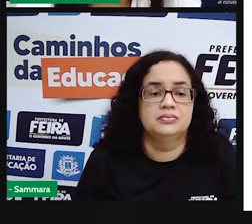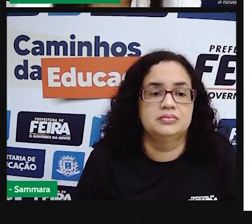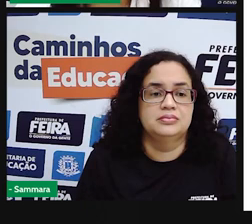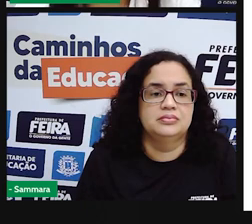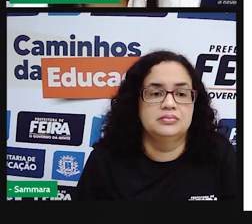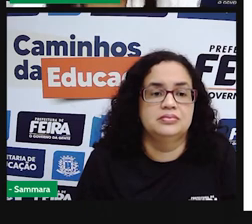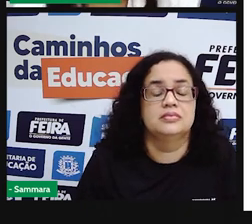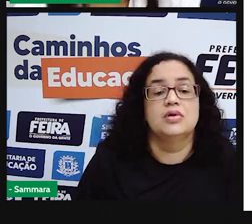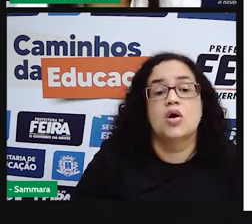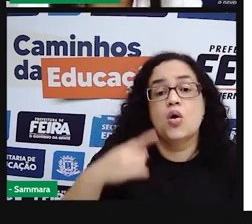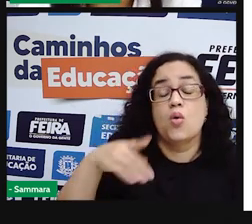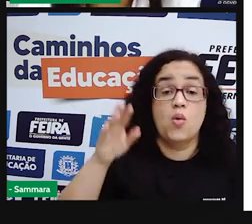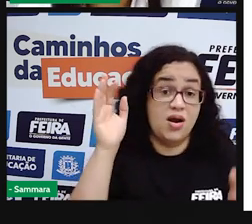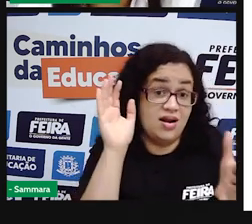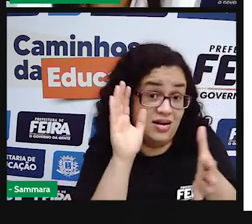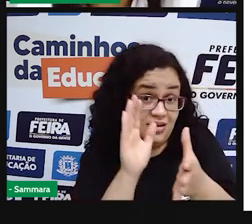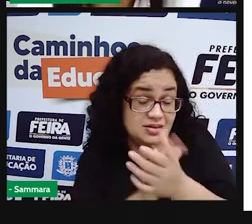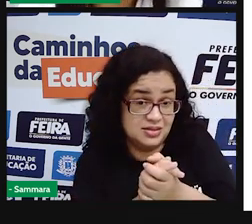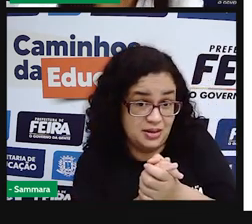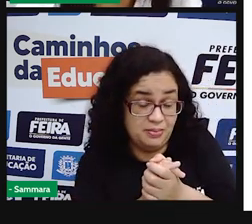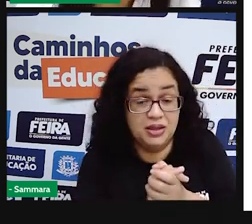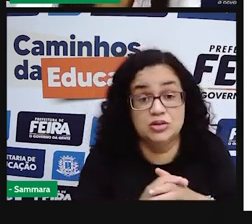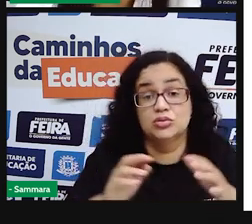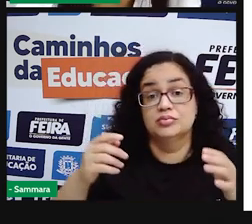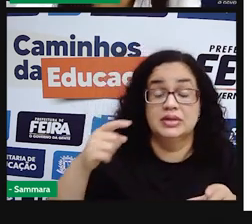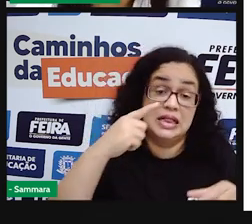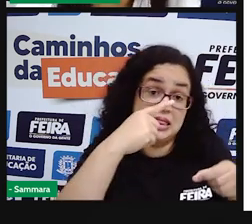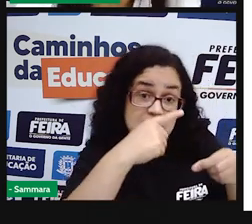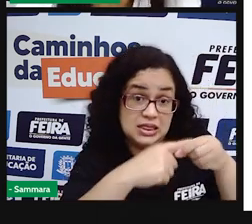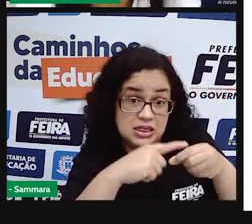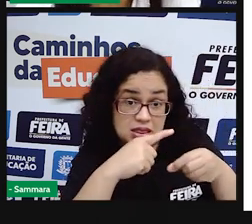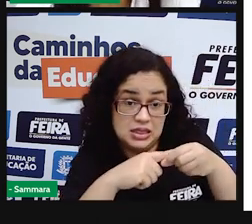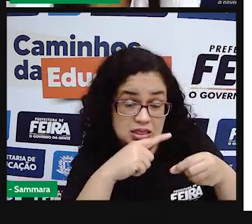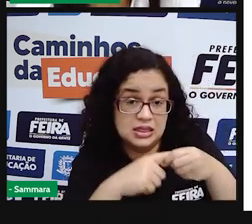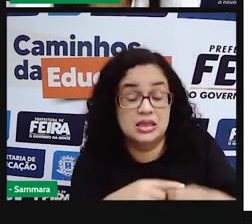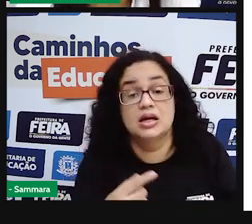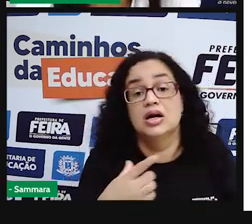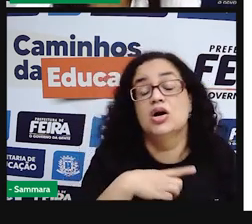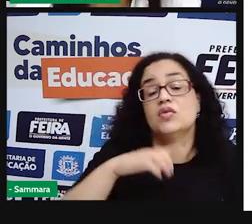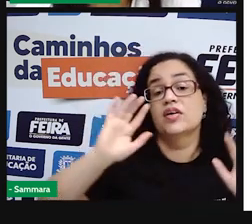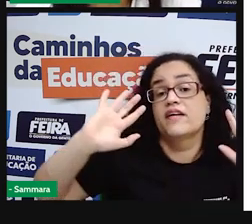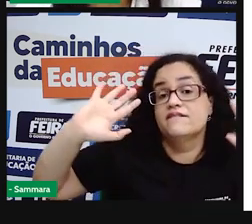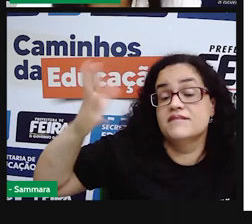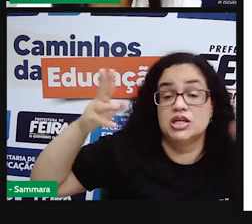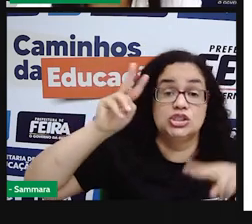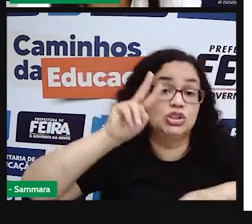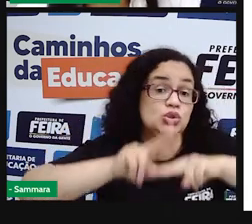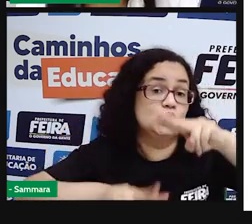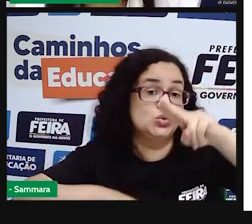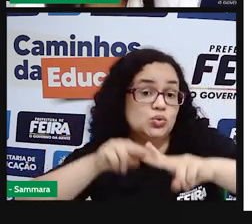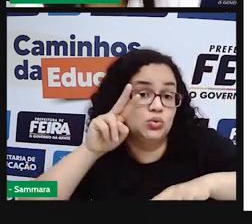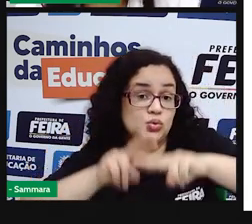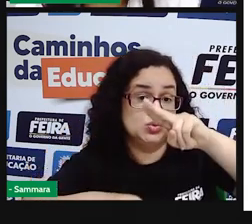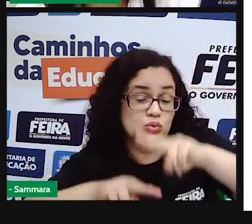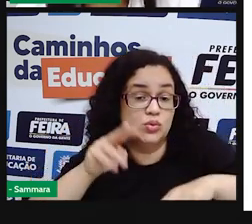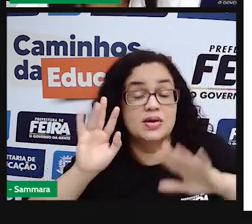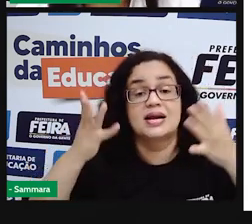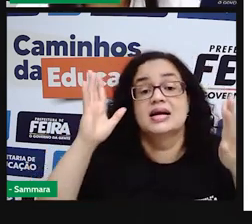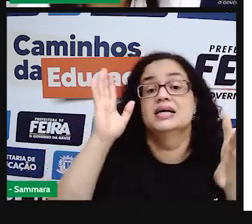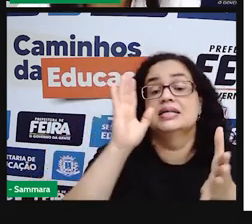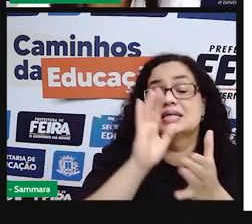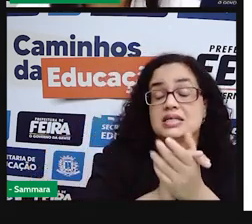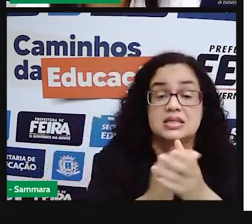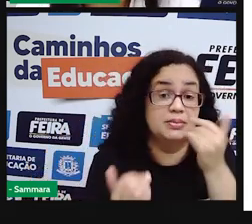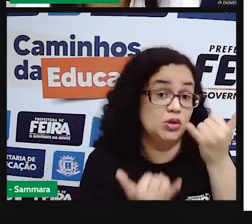O casamento caipira é o ponto alto de qualquer festa junina. É um casamento de brincadeira e